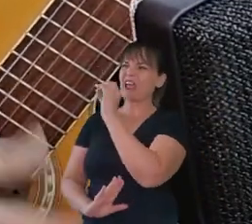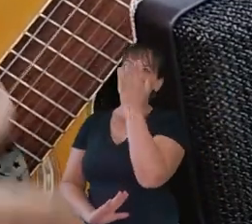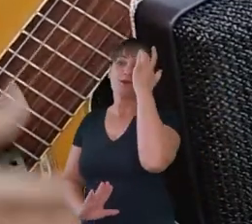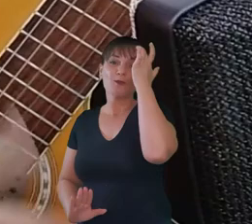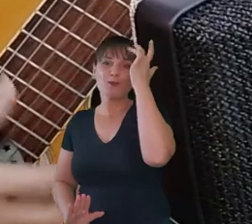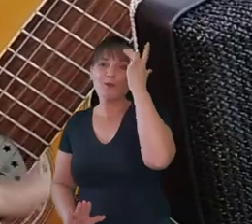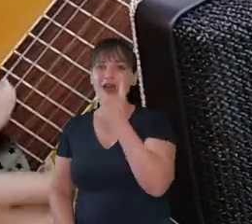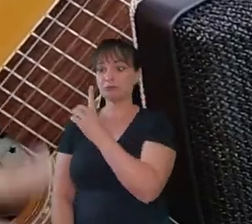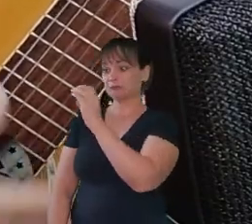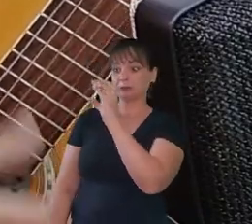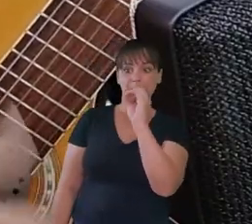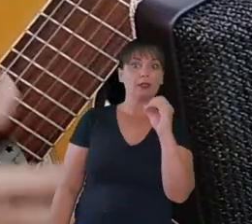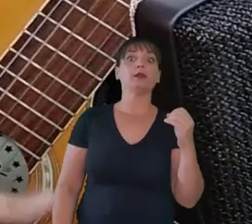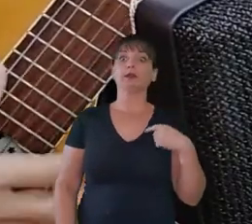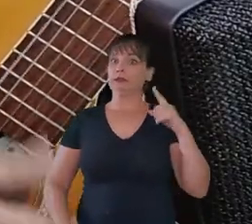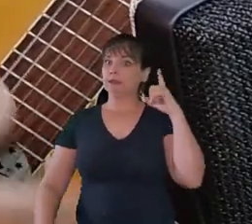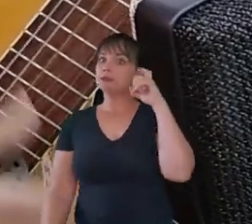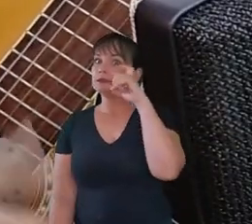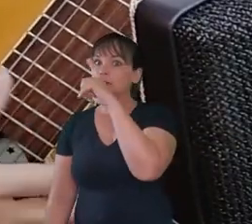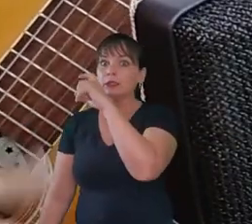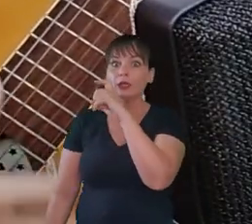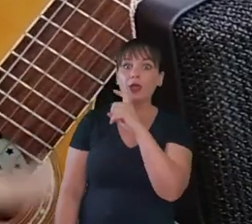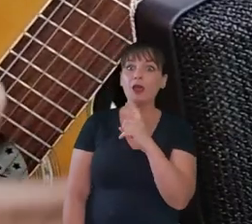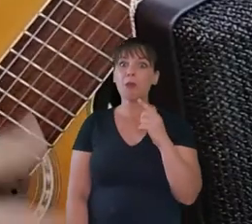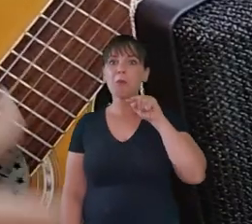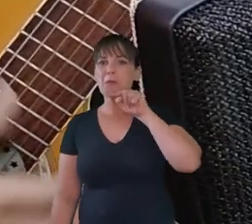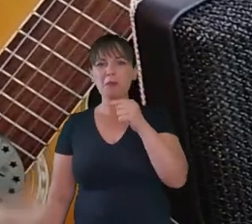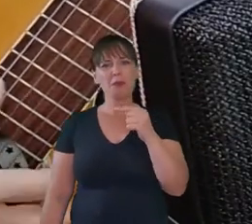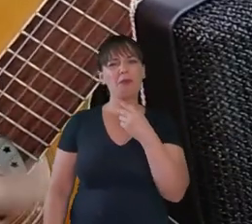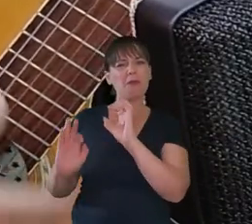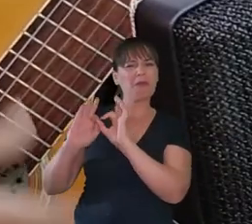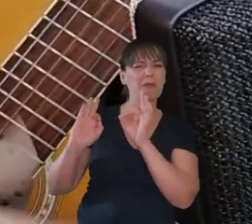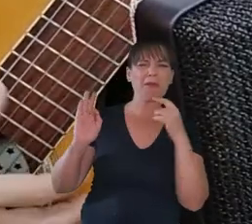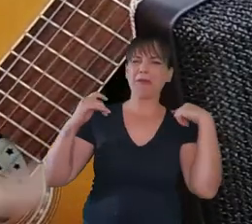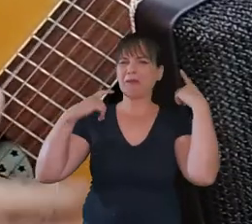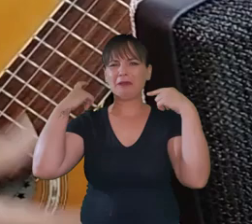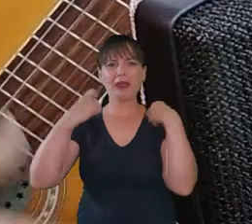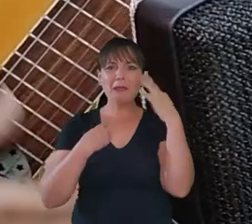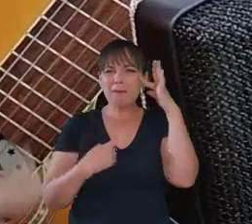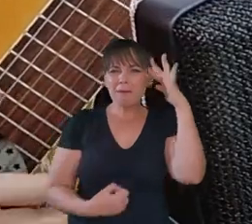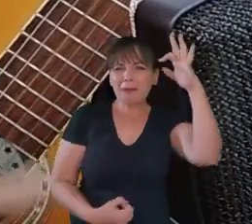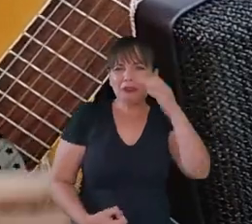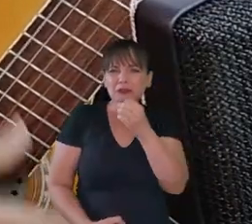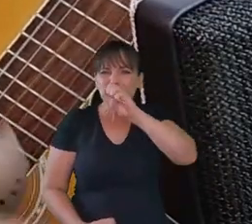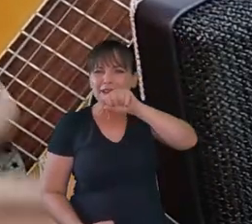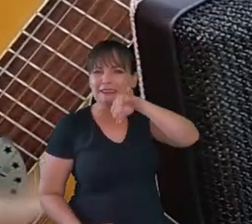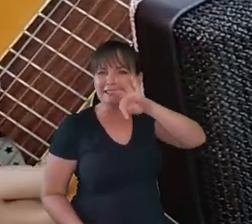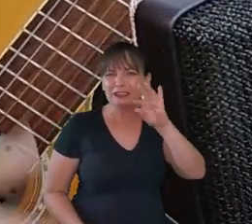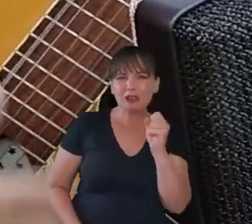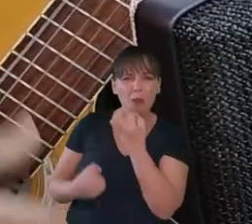muito fácil, até 100 deu trabalhão. Até 1000 tá muito louco, já pensou no